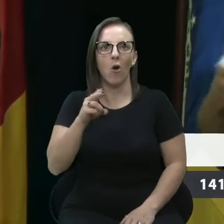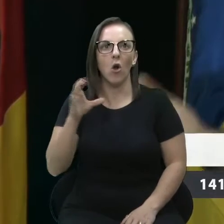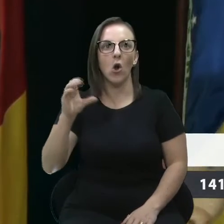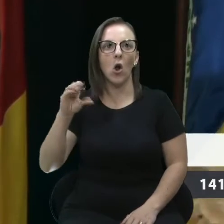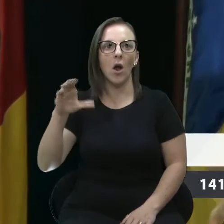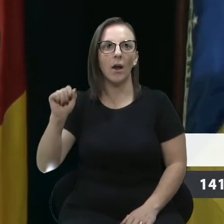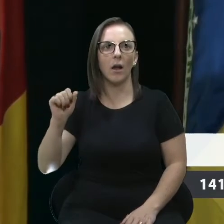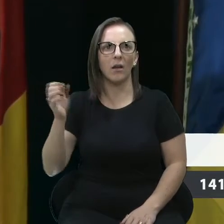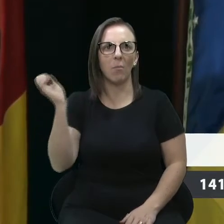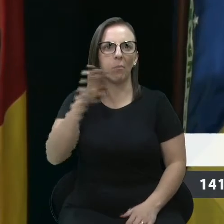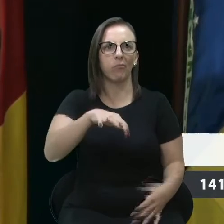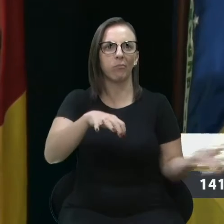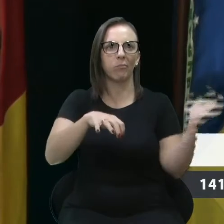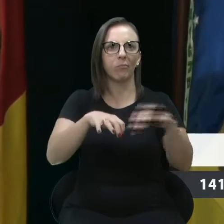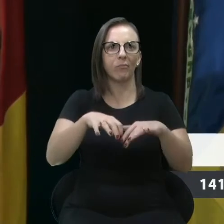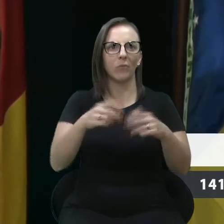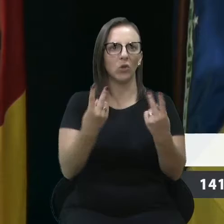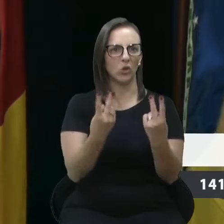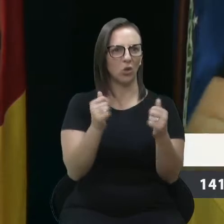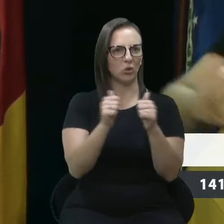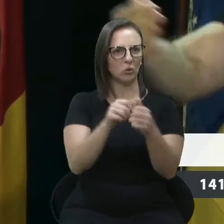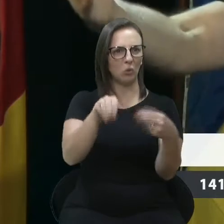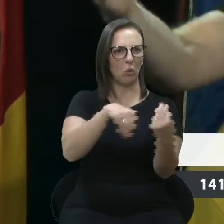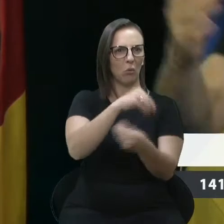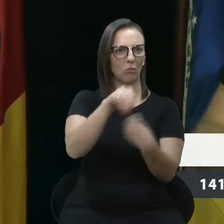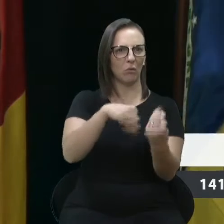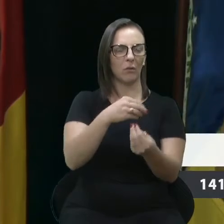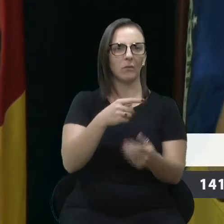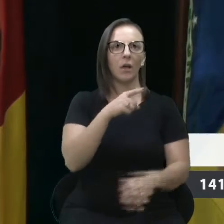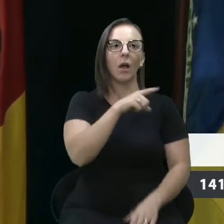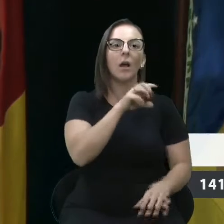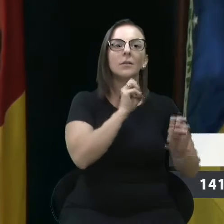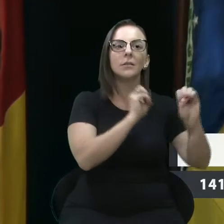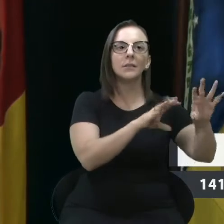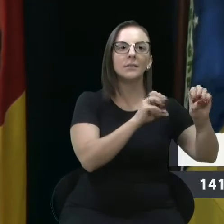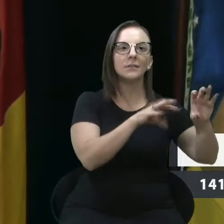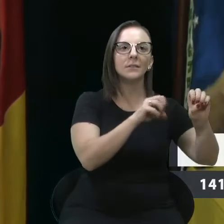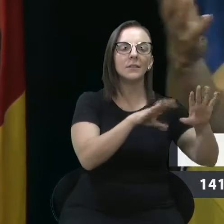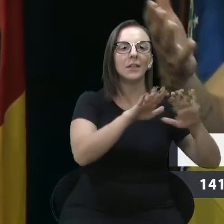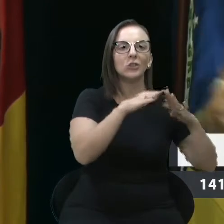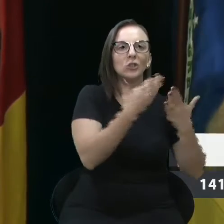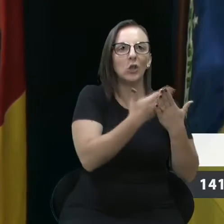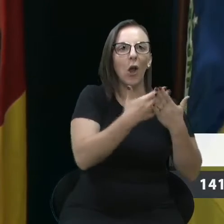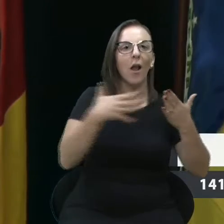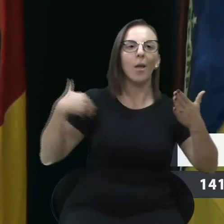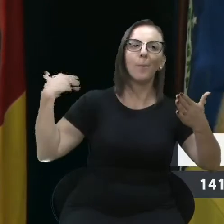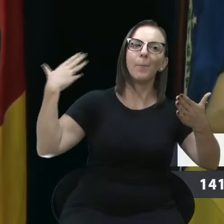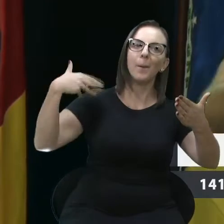Coca-Cola, os dois vão para o mesmo lixo. Aí tu faz todo um trabalho de educação ao